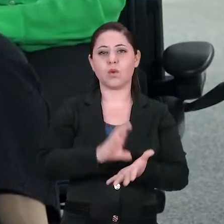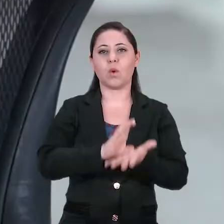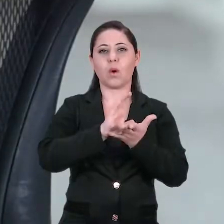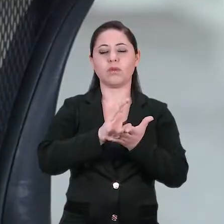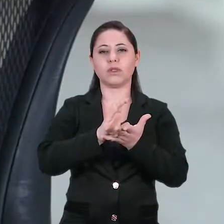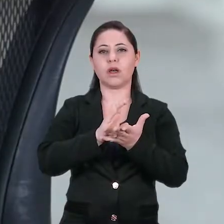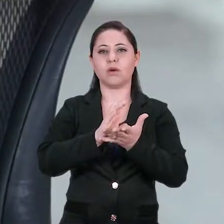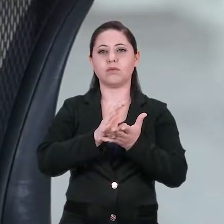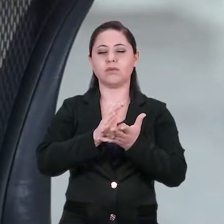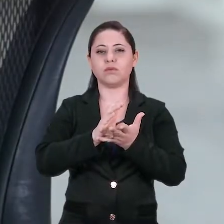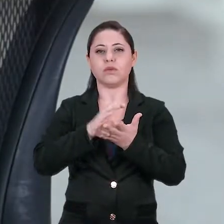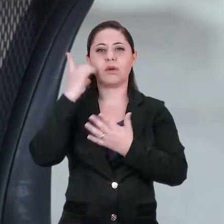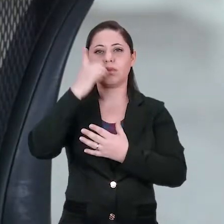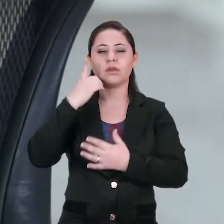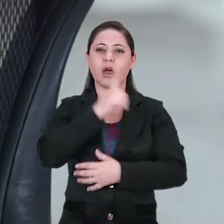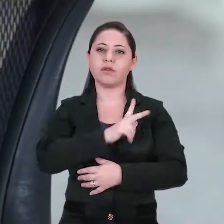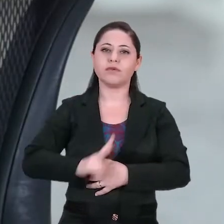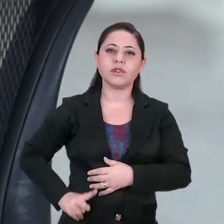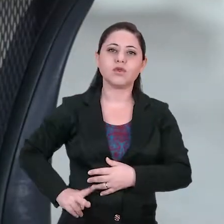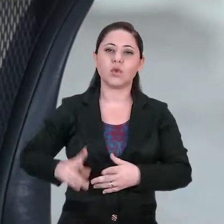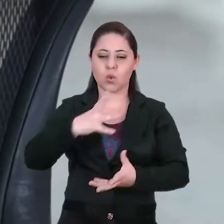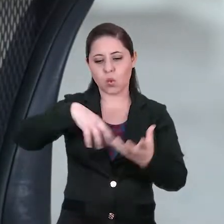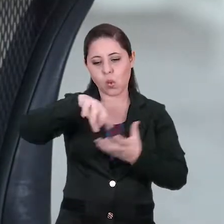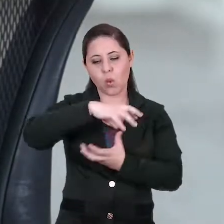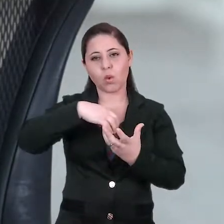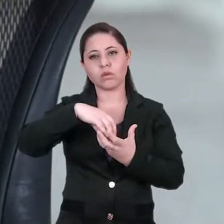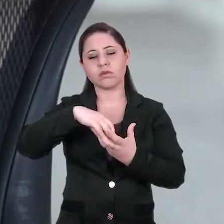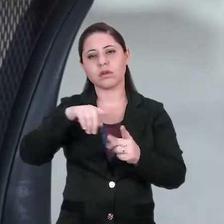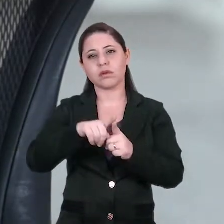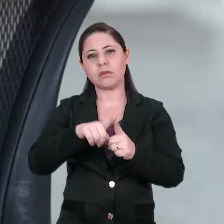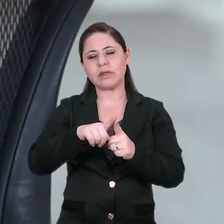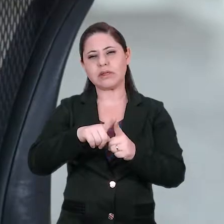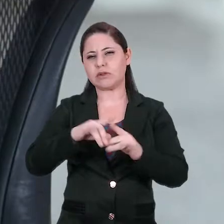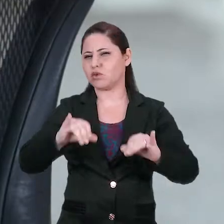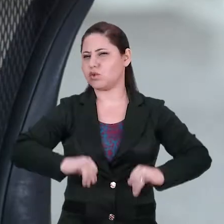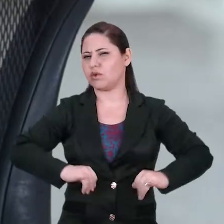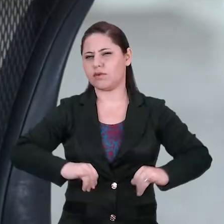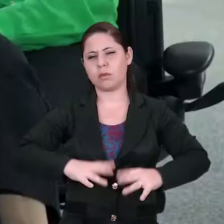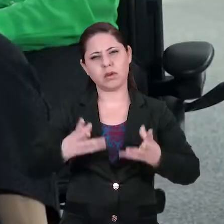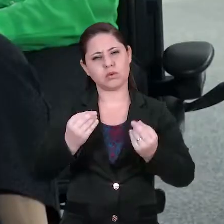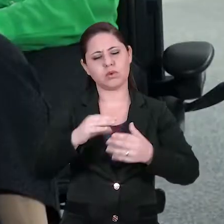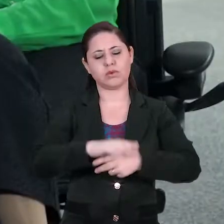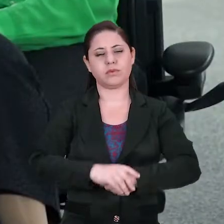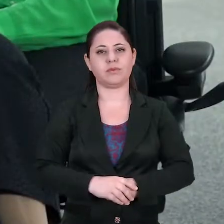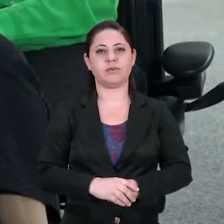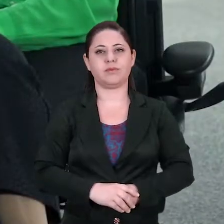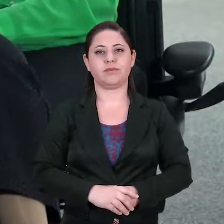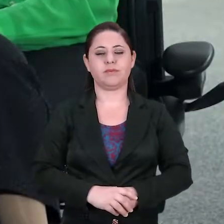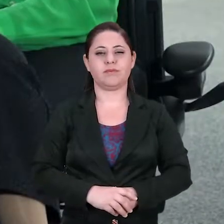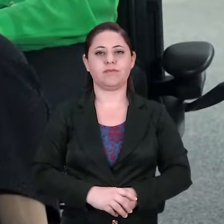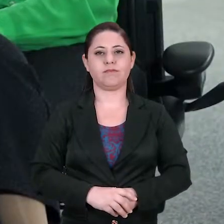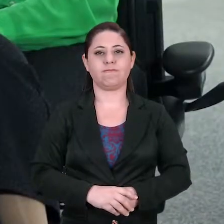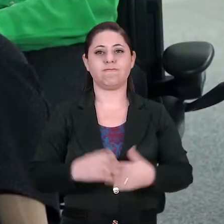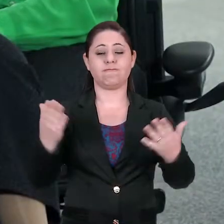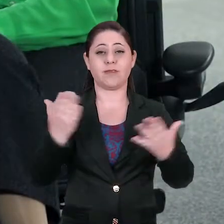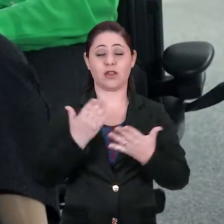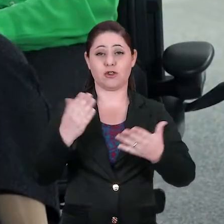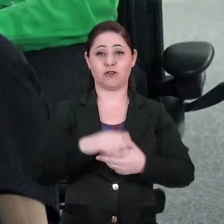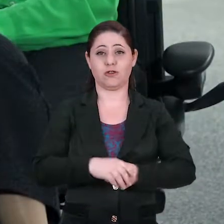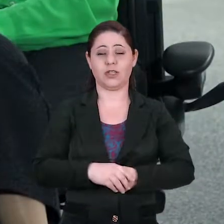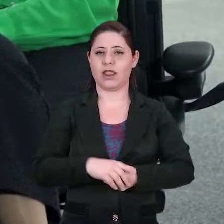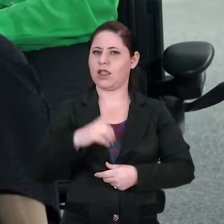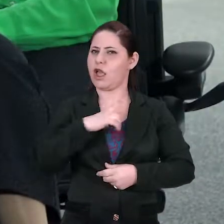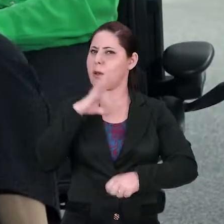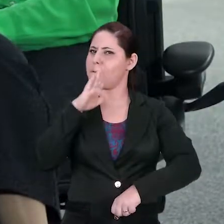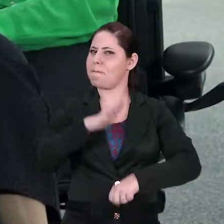E foram duas questões, eu acho que as mais espinhosas que eu tive naquela casa. Dando um salto, insisto, tem muito mais